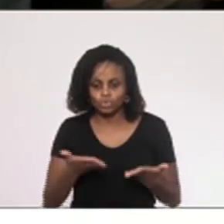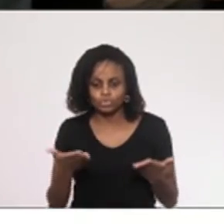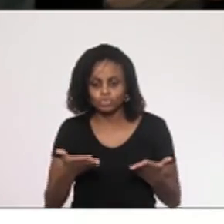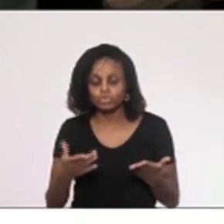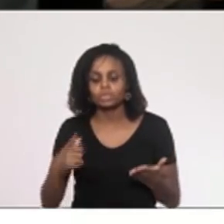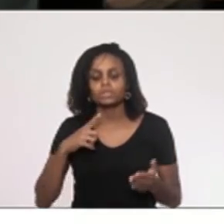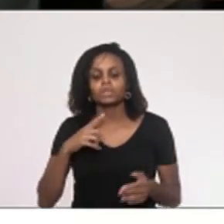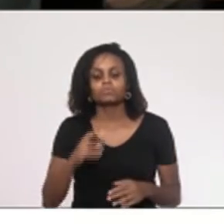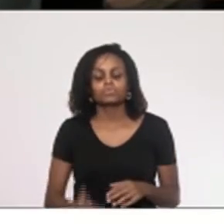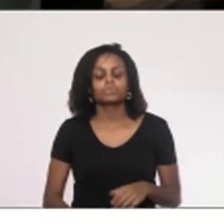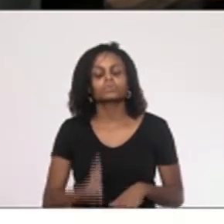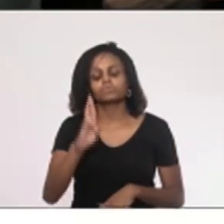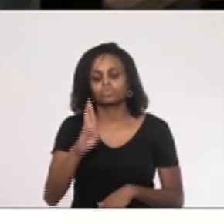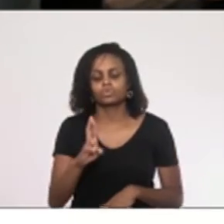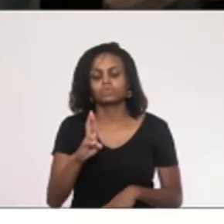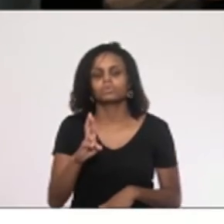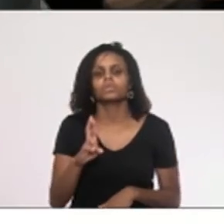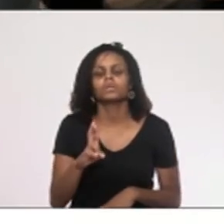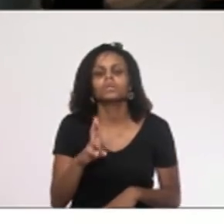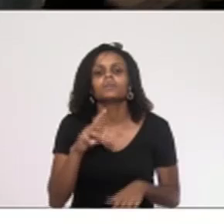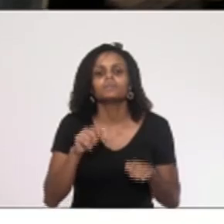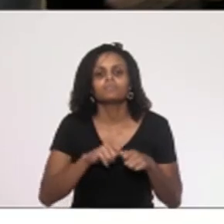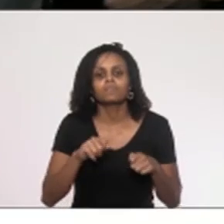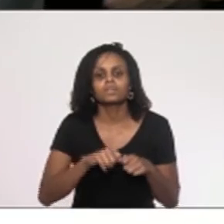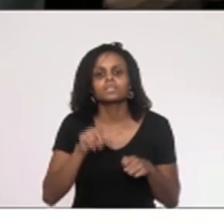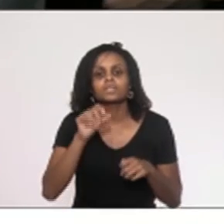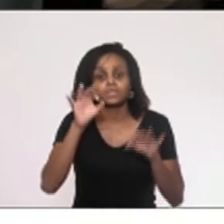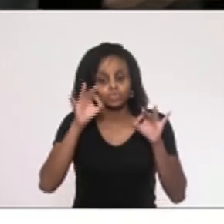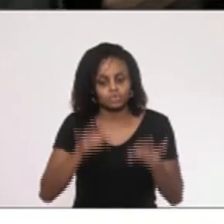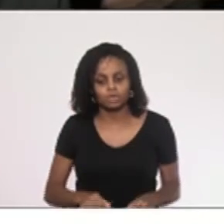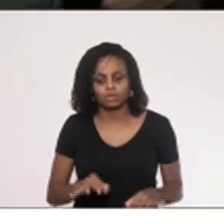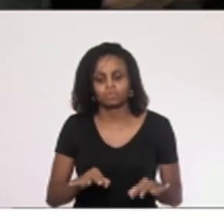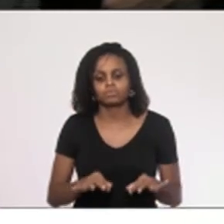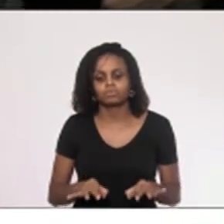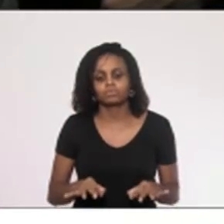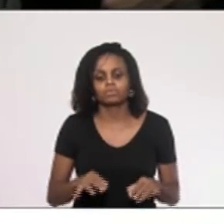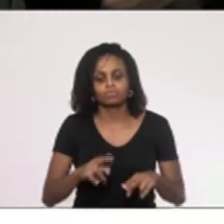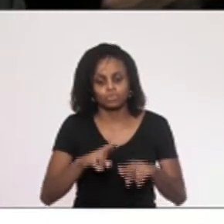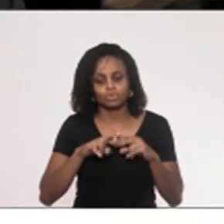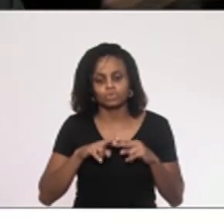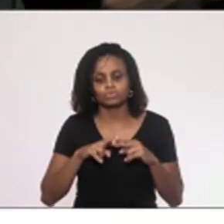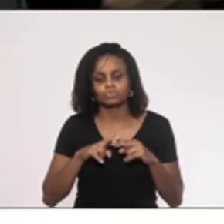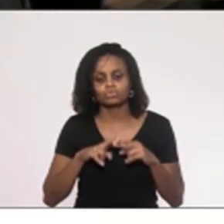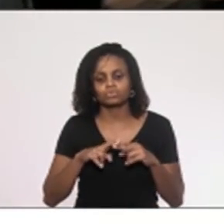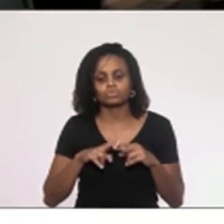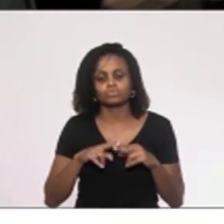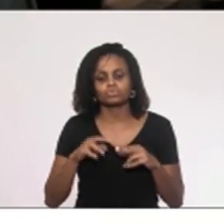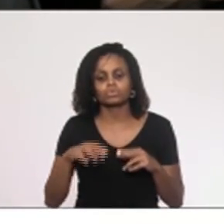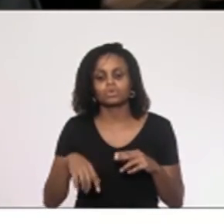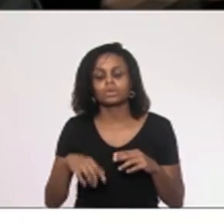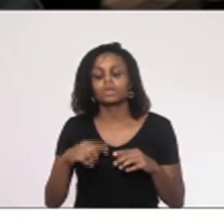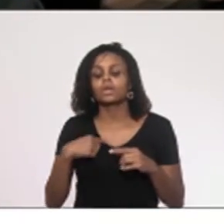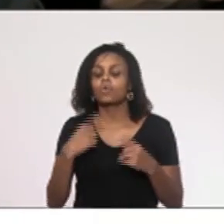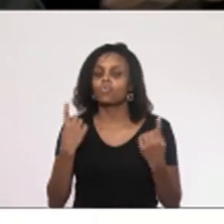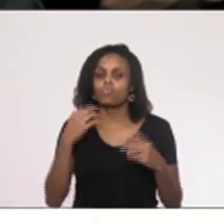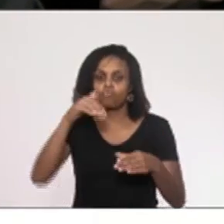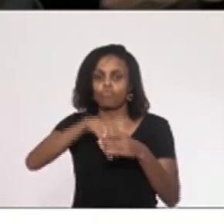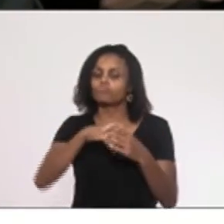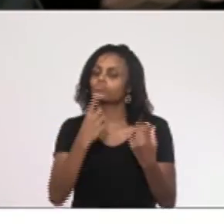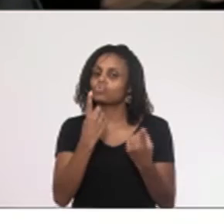a responsabilidade de fazer o que deve ser feito. E, portanto, meu encaminhamento à discussão é